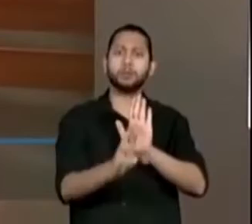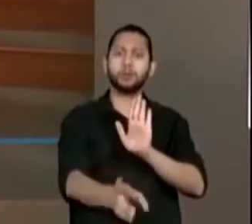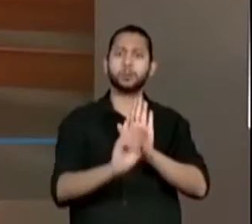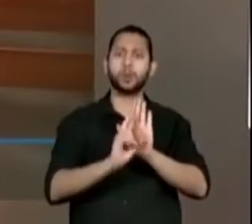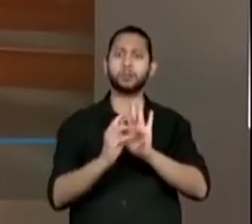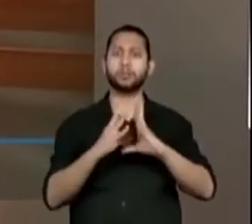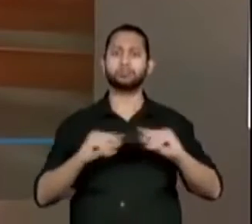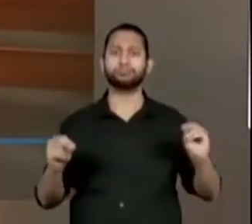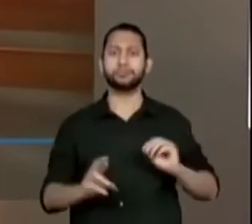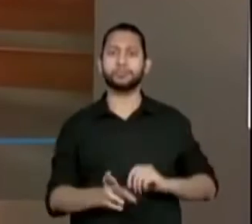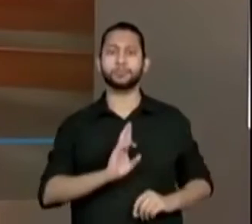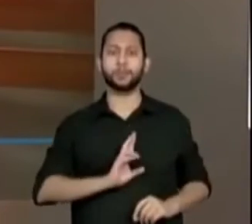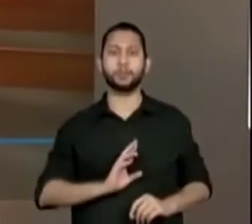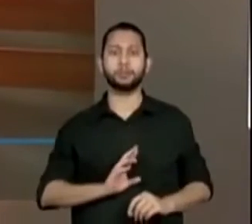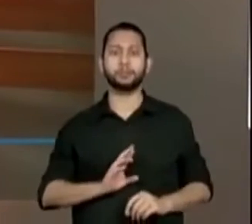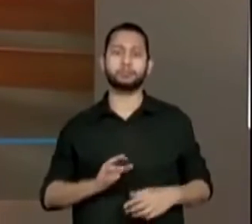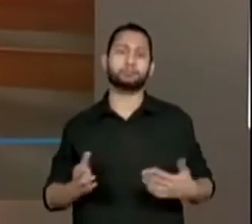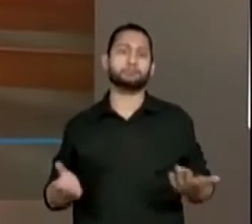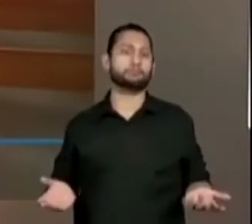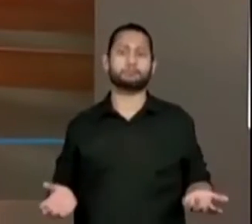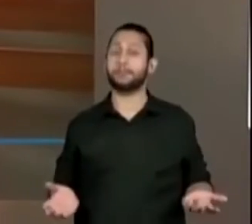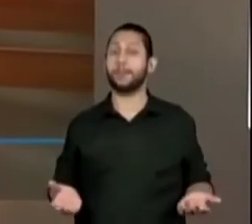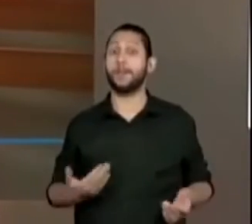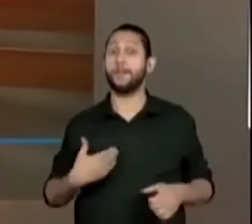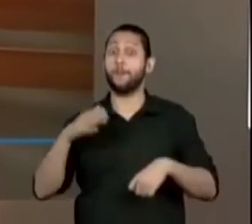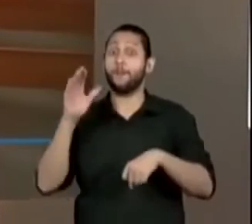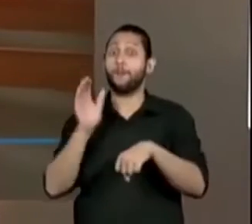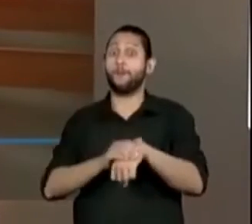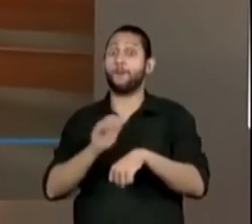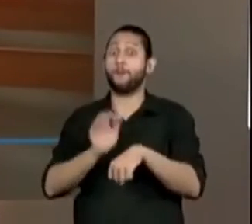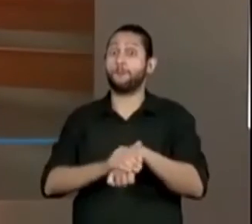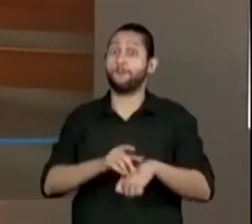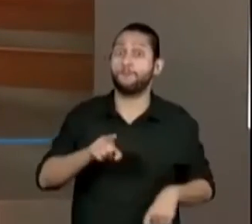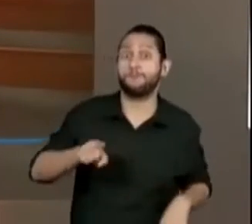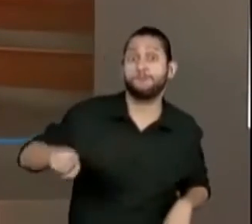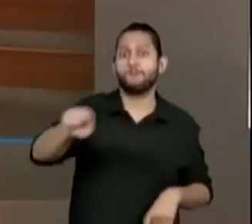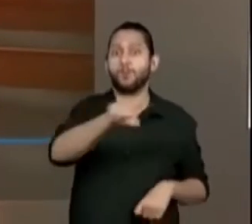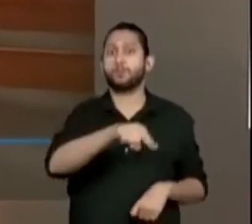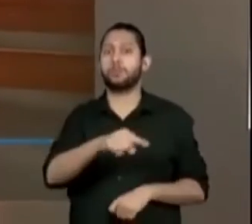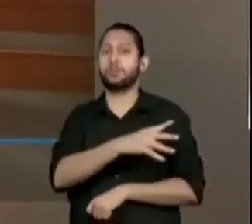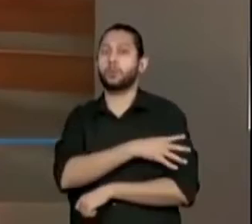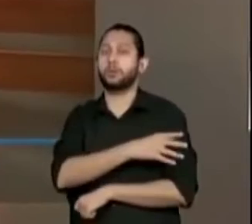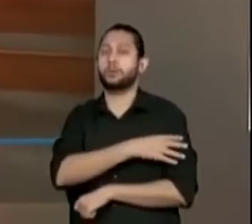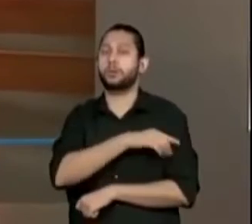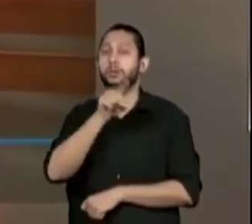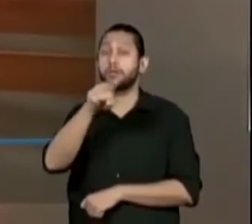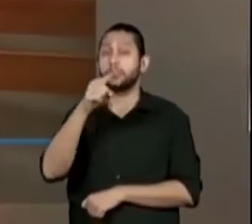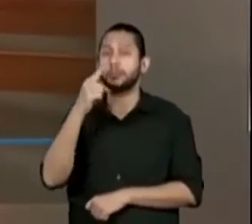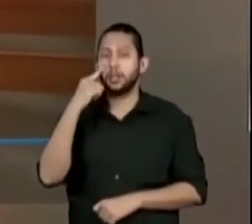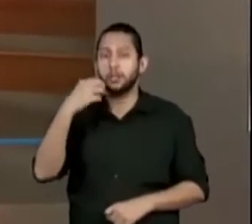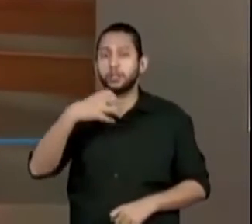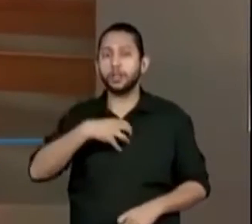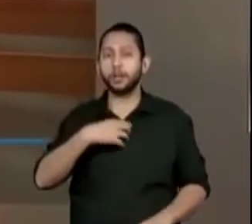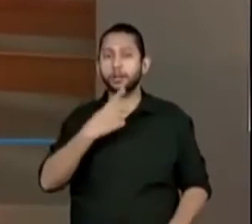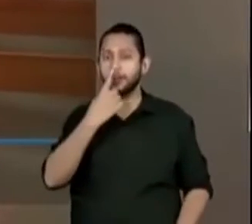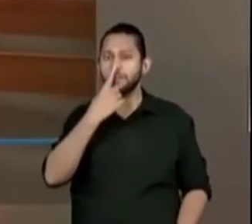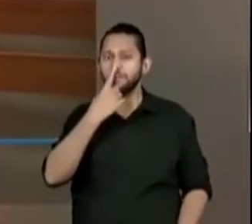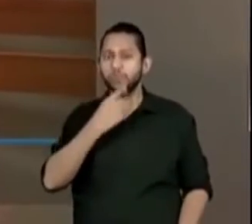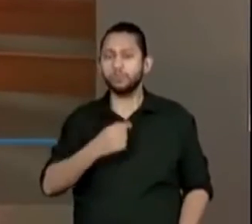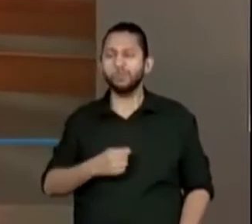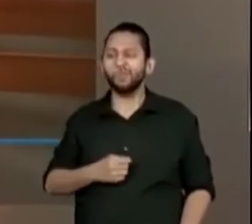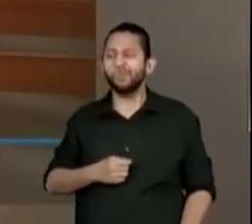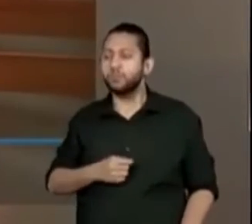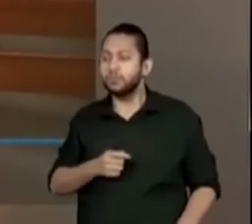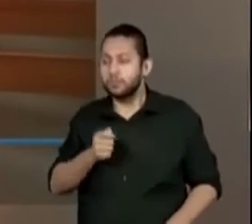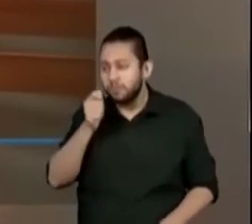esse probleminha para vocês só copiam? O aluno do 4º ano é aquele aluno investigador. Sabe aquele aluno